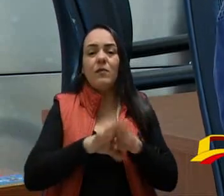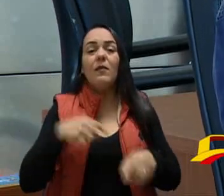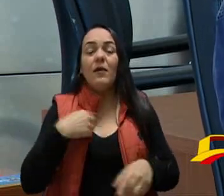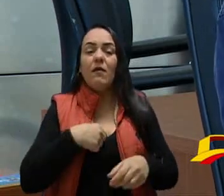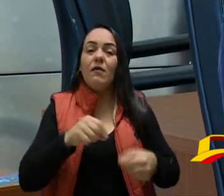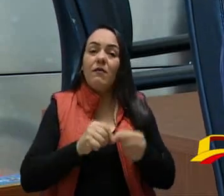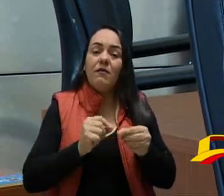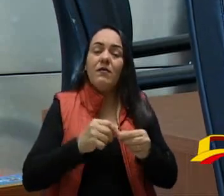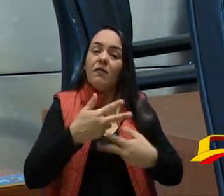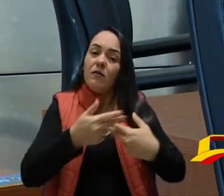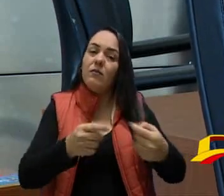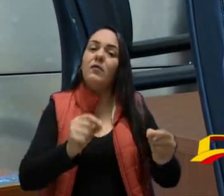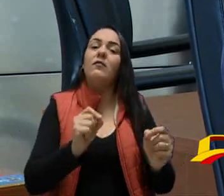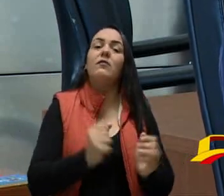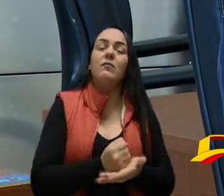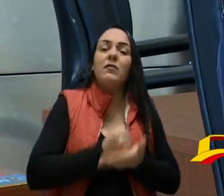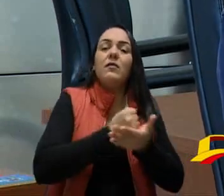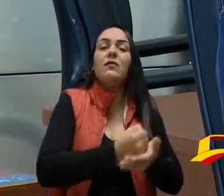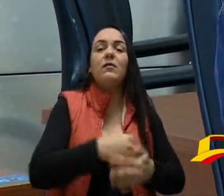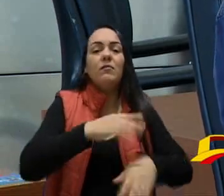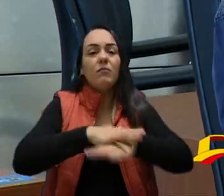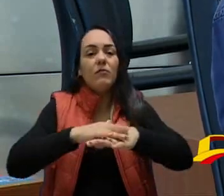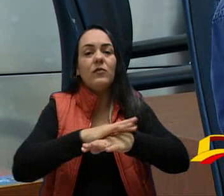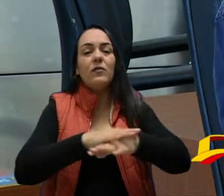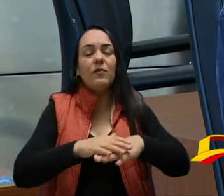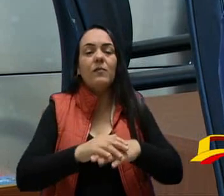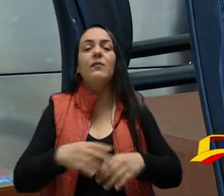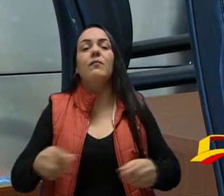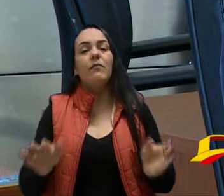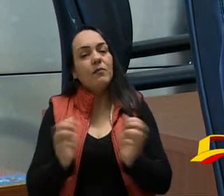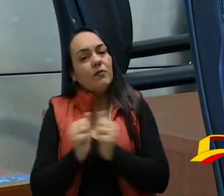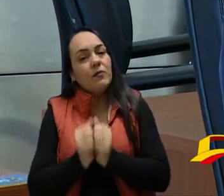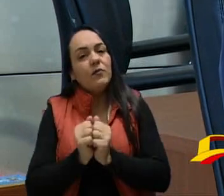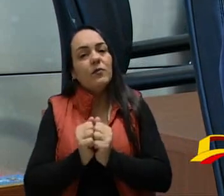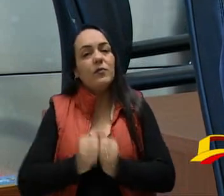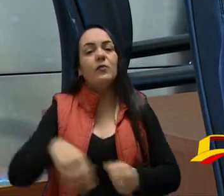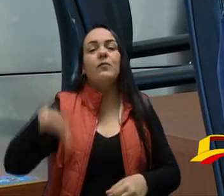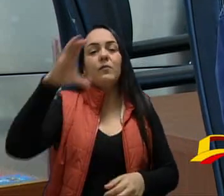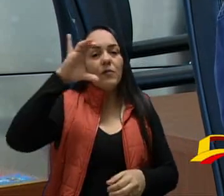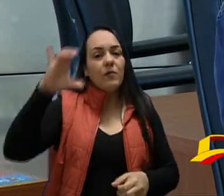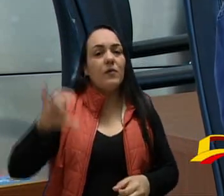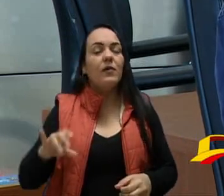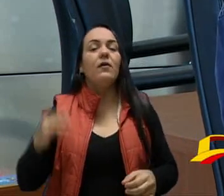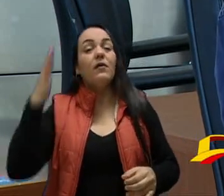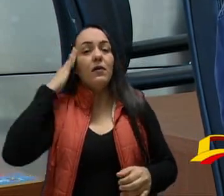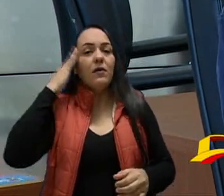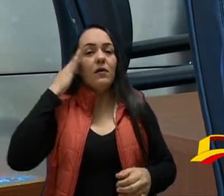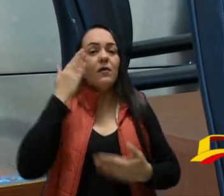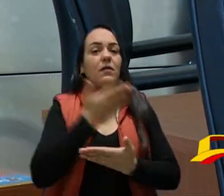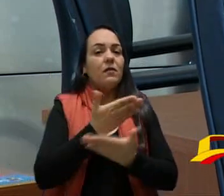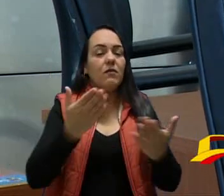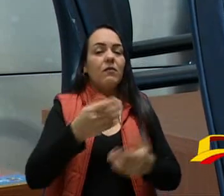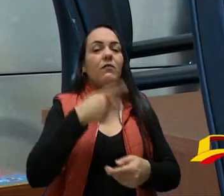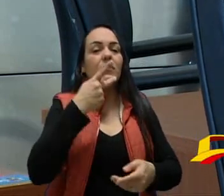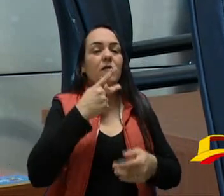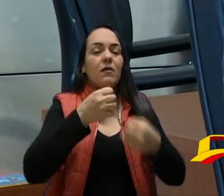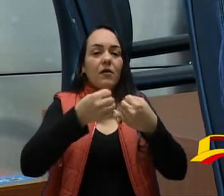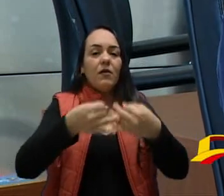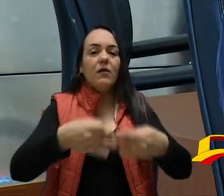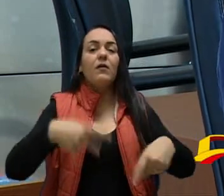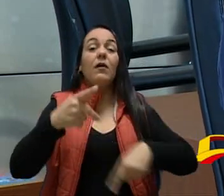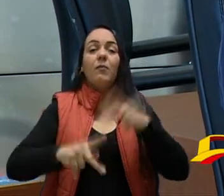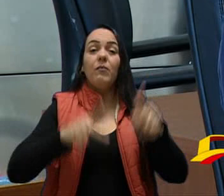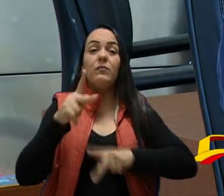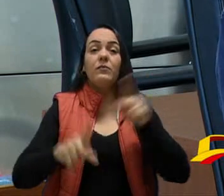eu vou na mesma linha da iara entendendo o lado de vocês e tem uma população